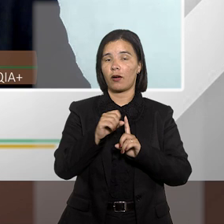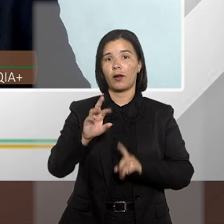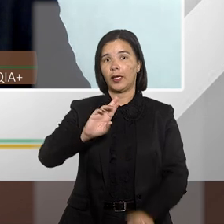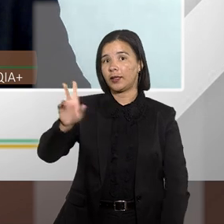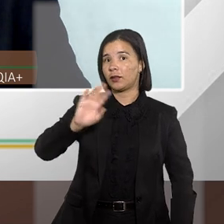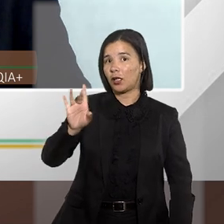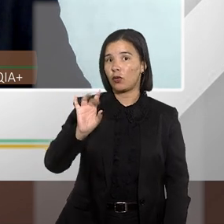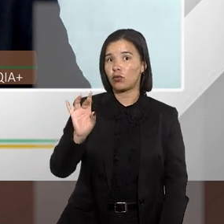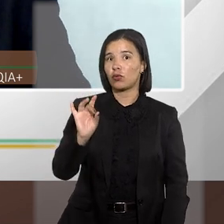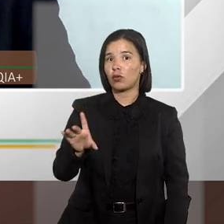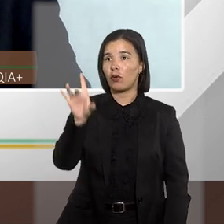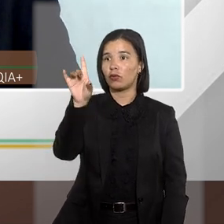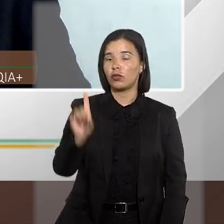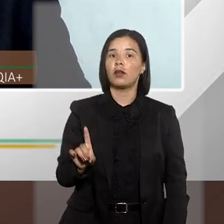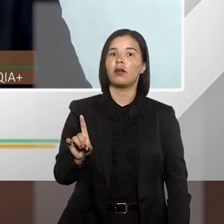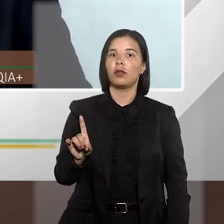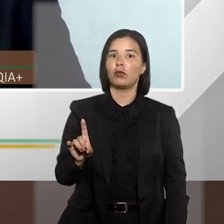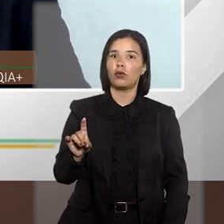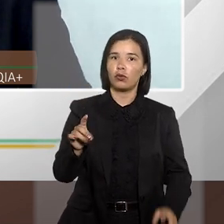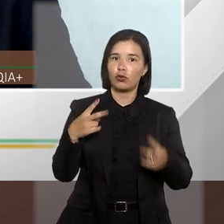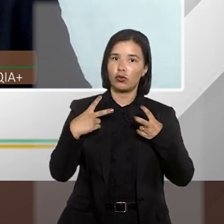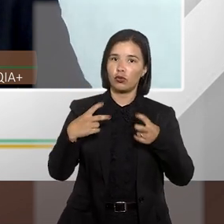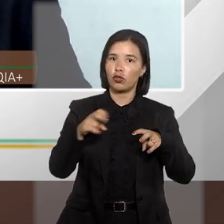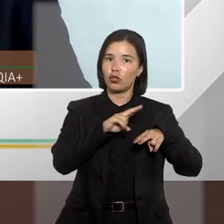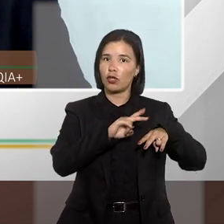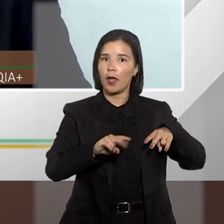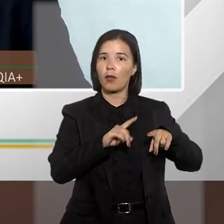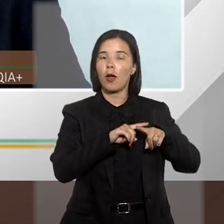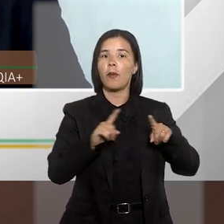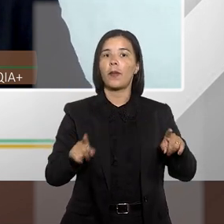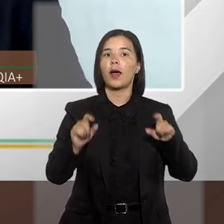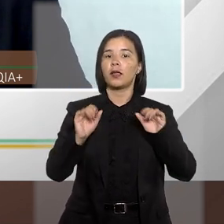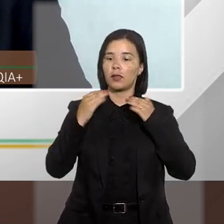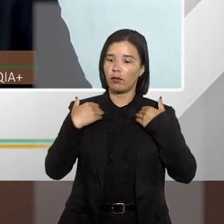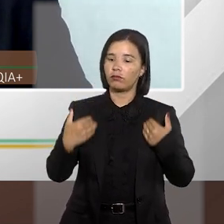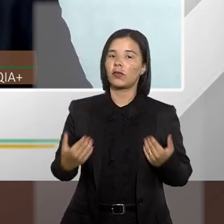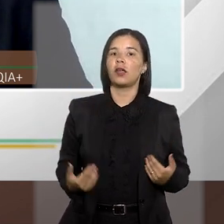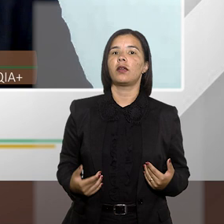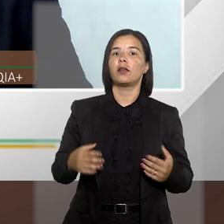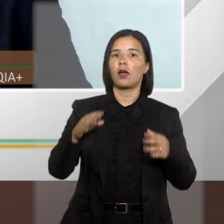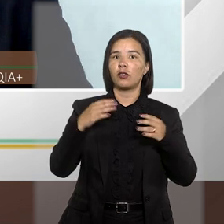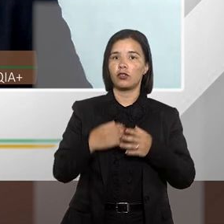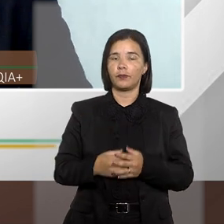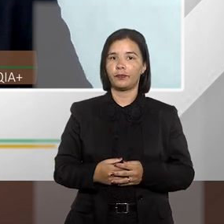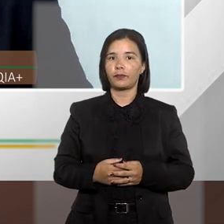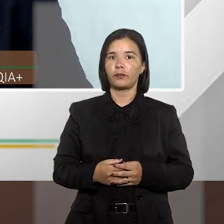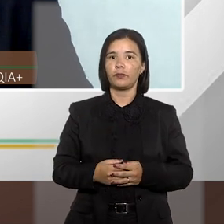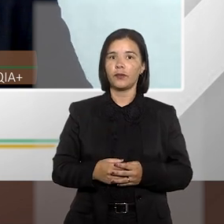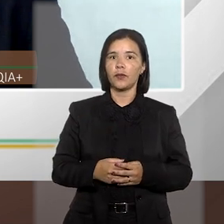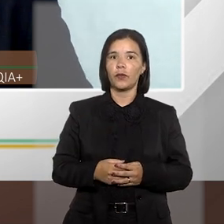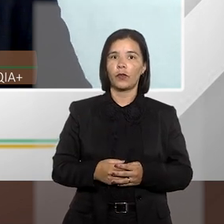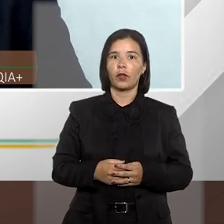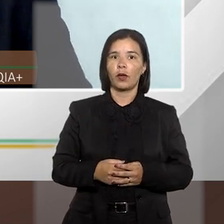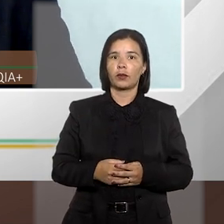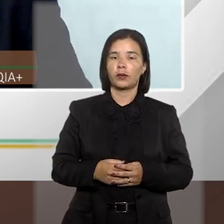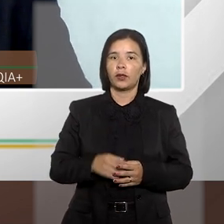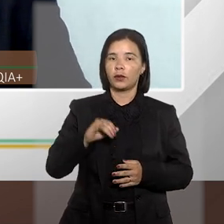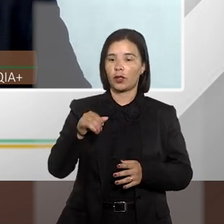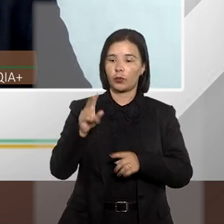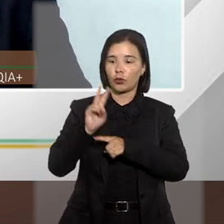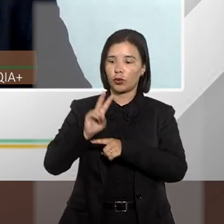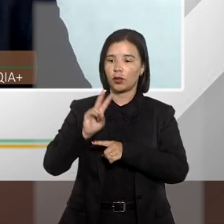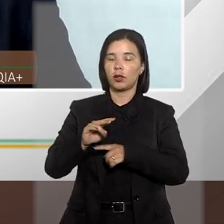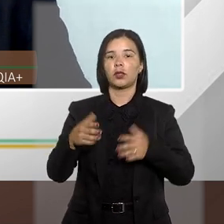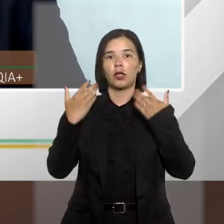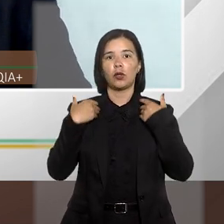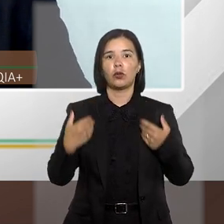só o seu direito à autodeterminação de gênero, mas o seu direito à integridade física, à proteção à sua integridade física também,